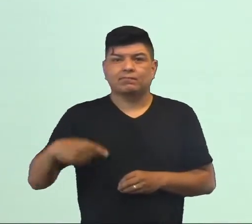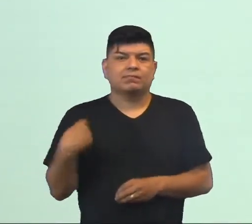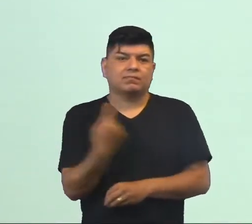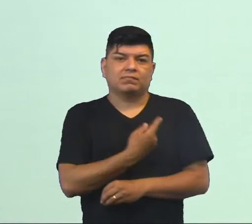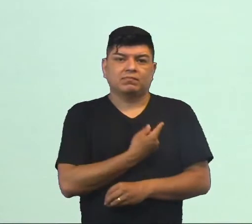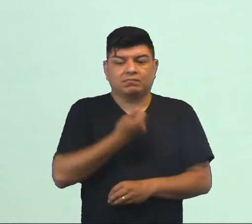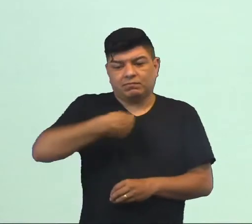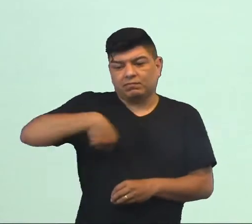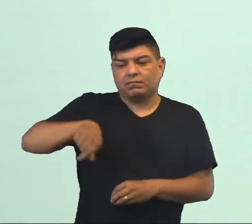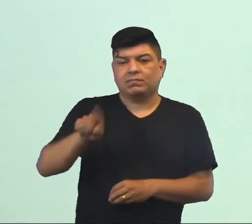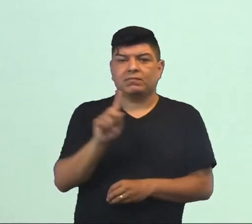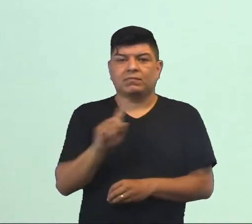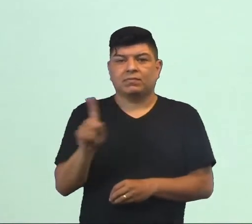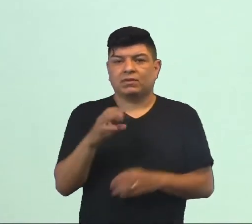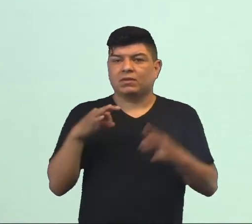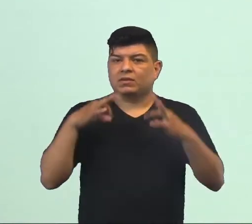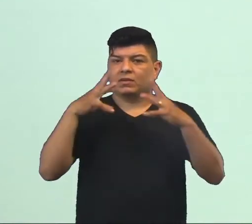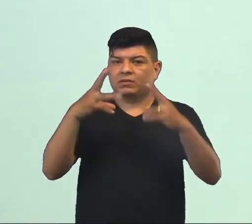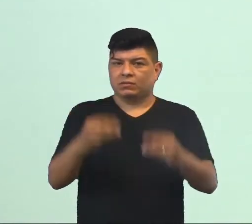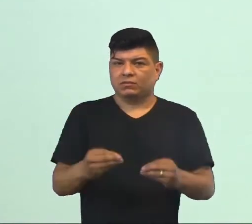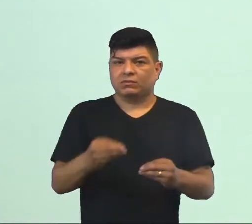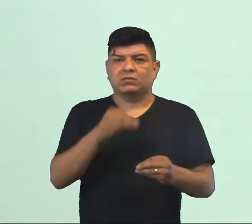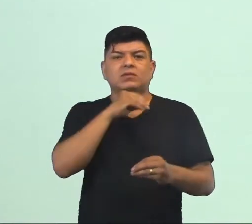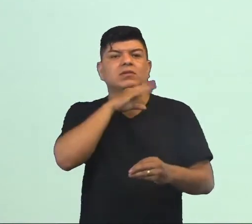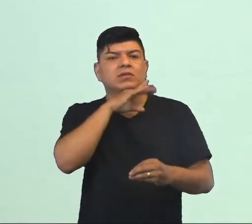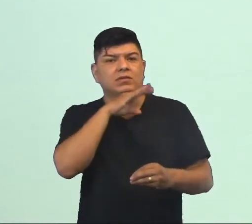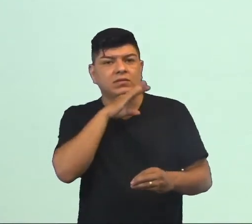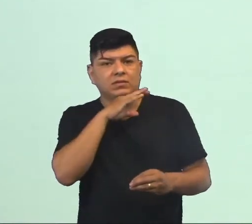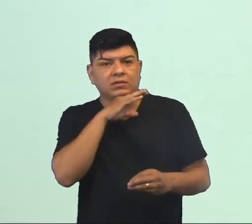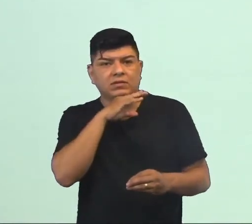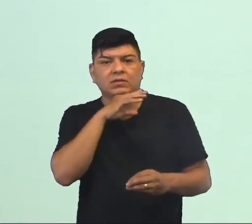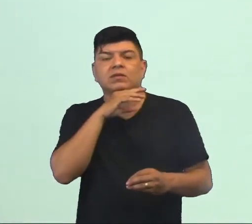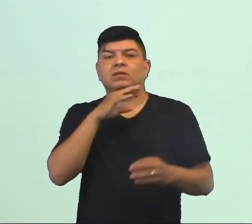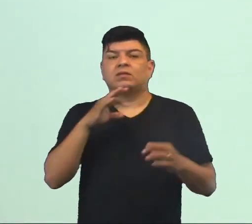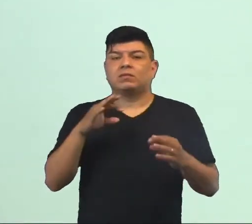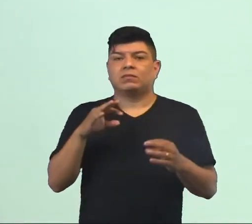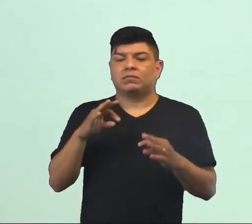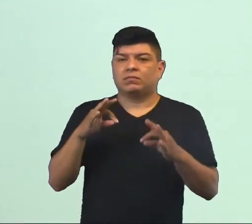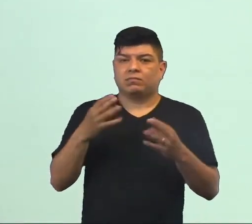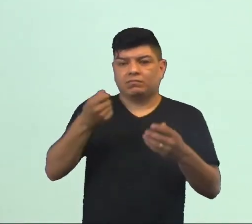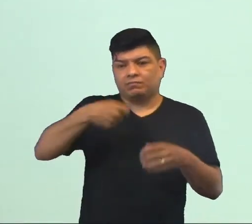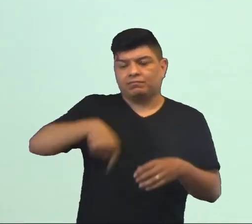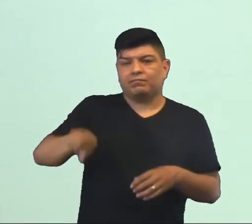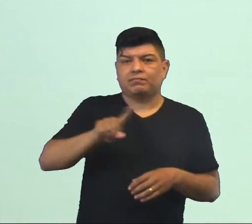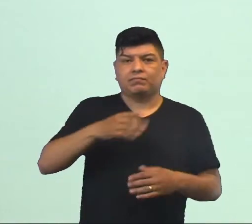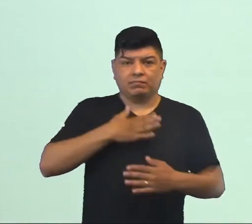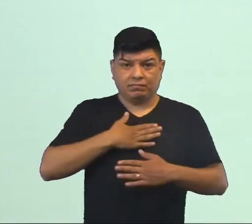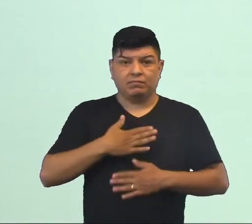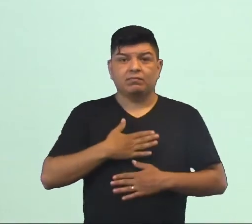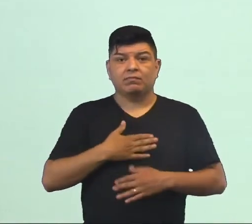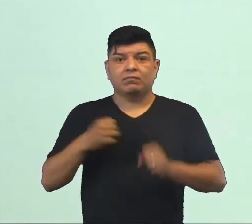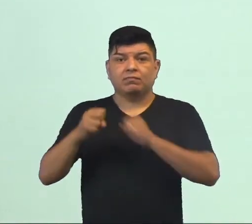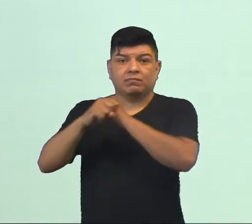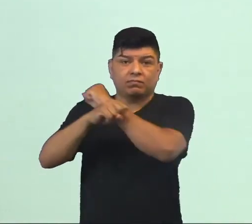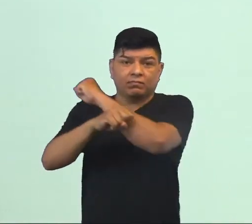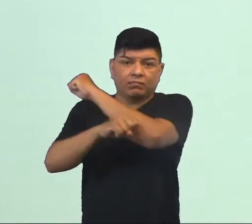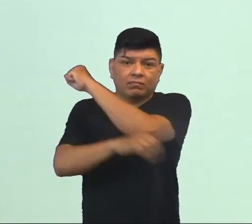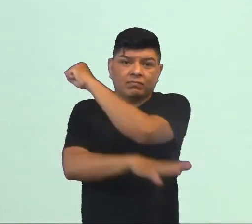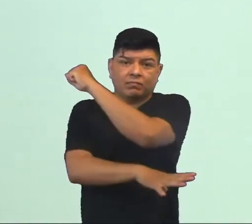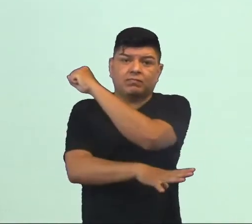não precisa, toda aquela parte que são chamados de excrementos, que não é necessário para o nosso organismo, eles